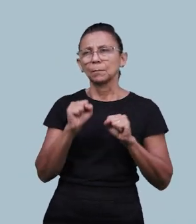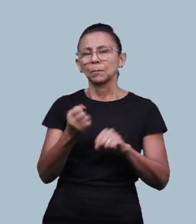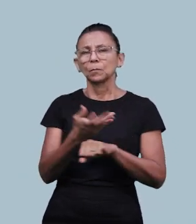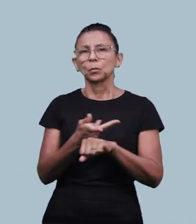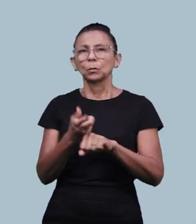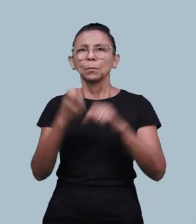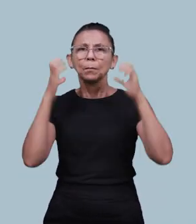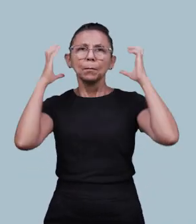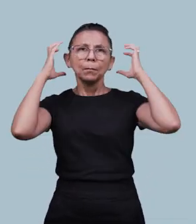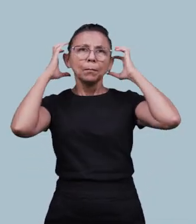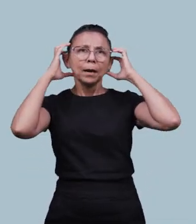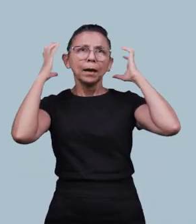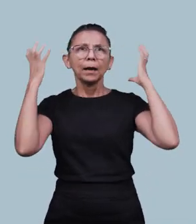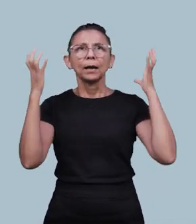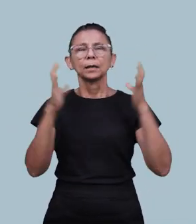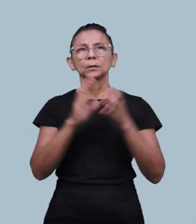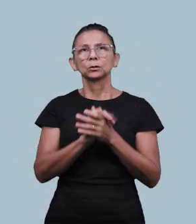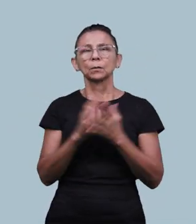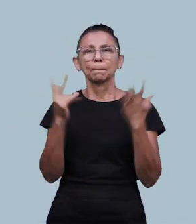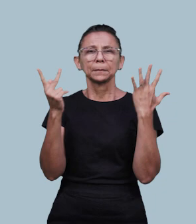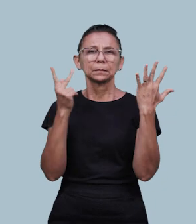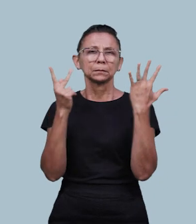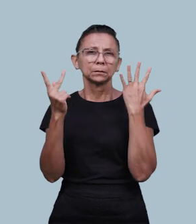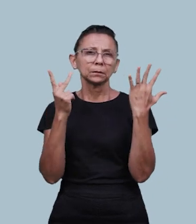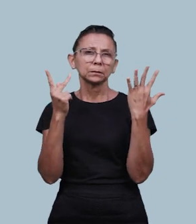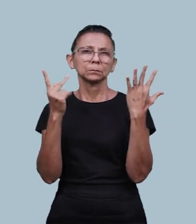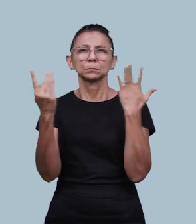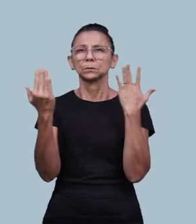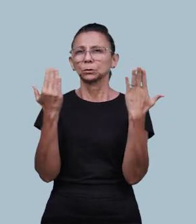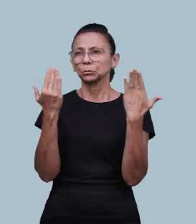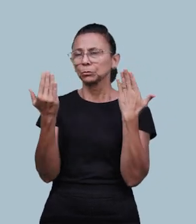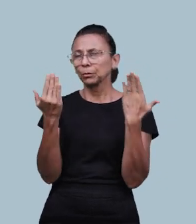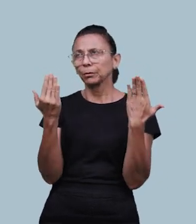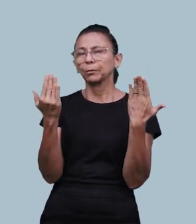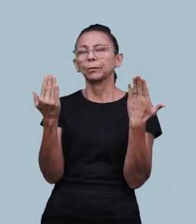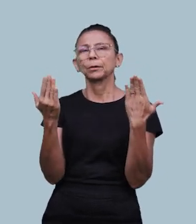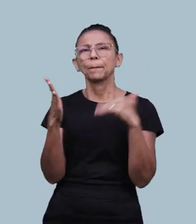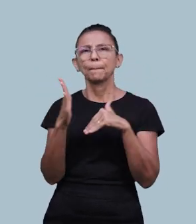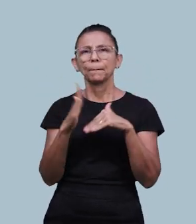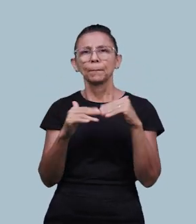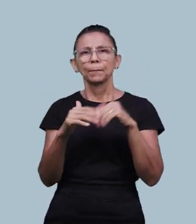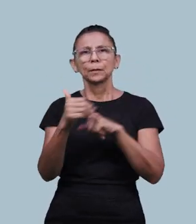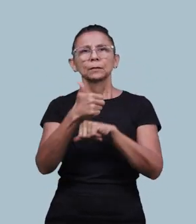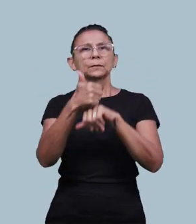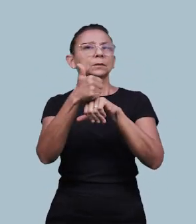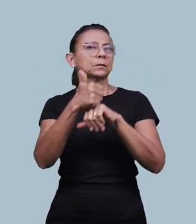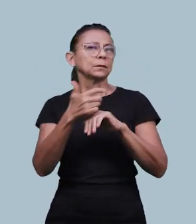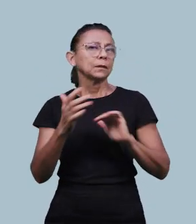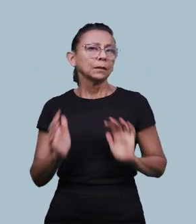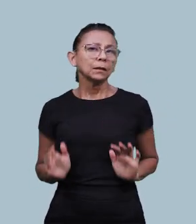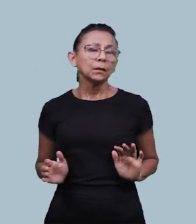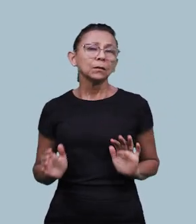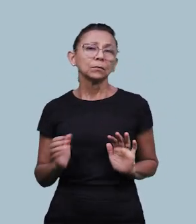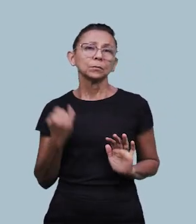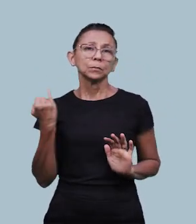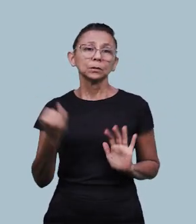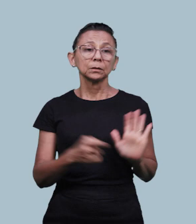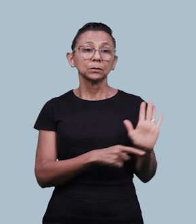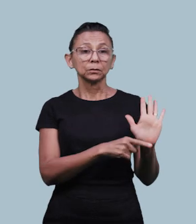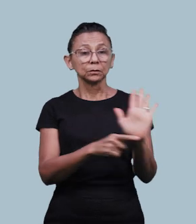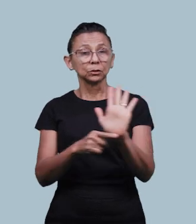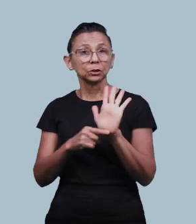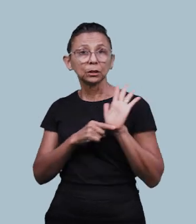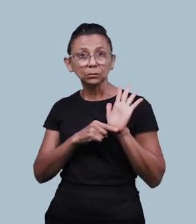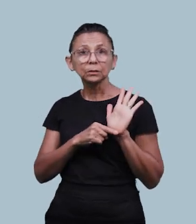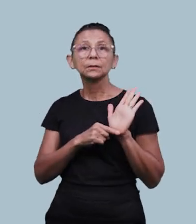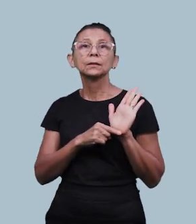fonoaudiólogo, uma psicoterapia, um psicoterapeuta, um psicólogo, um profissional que possa te